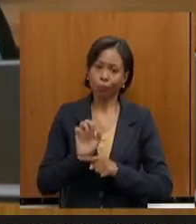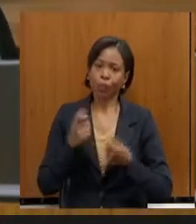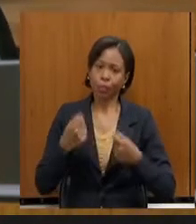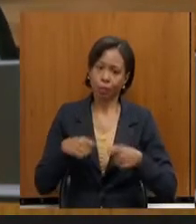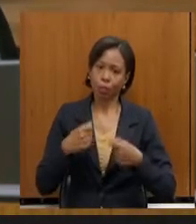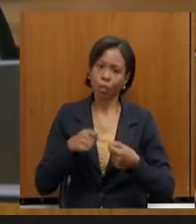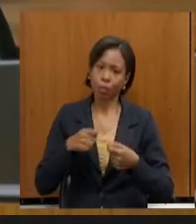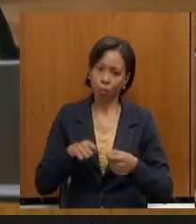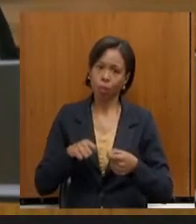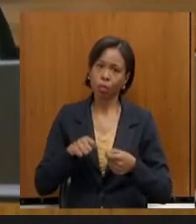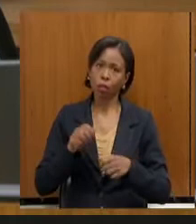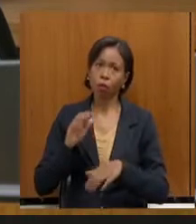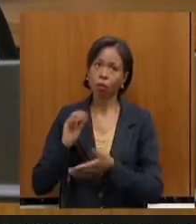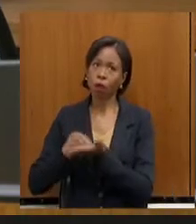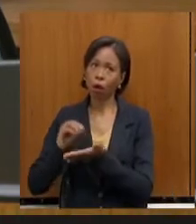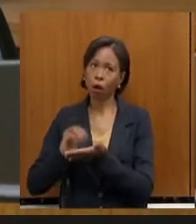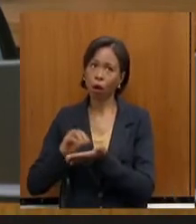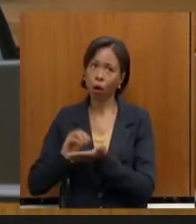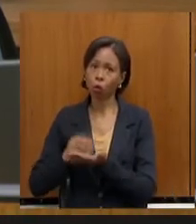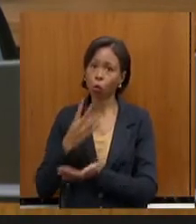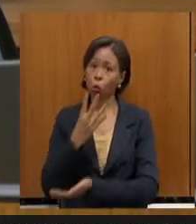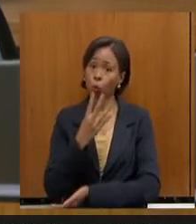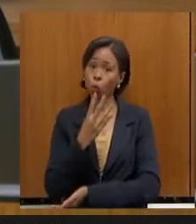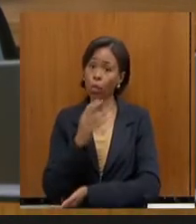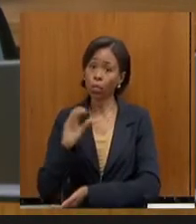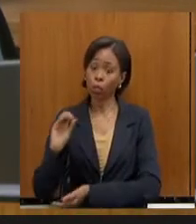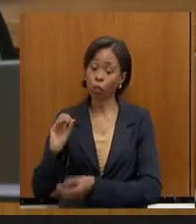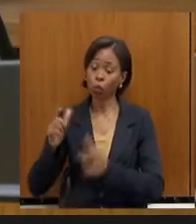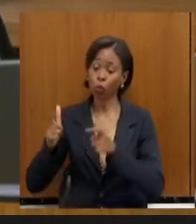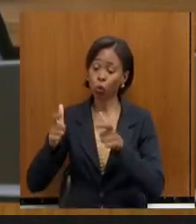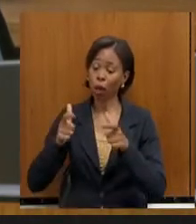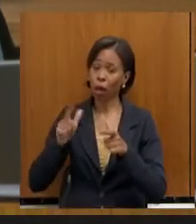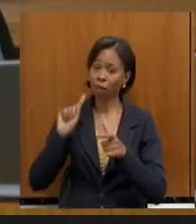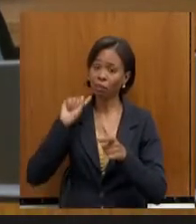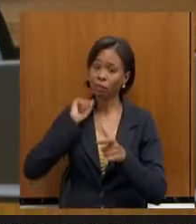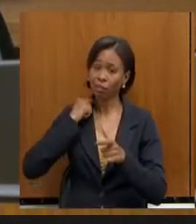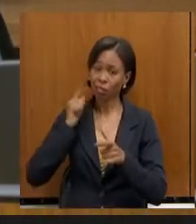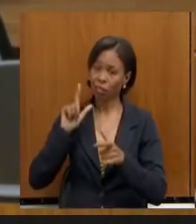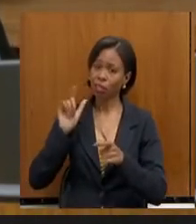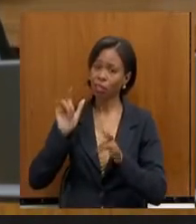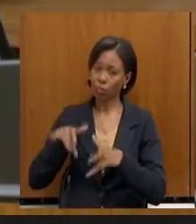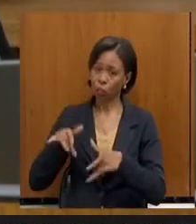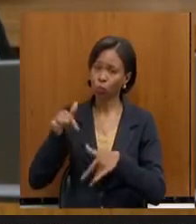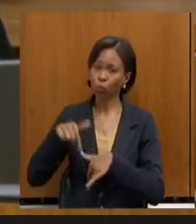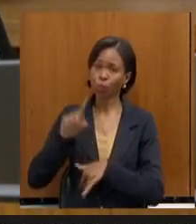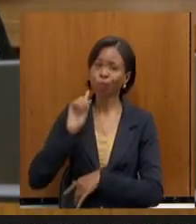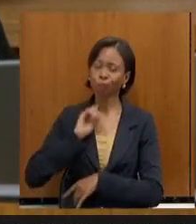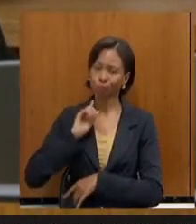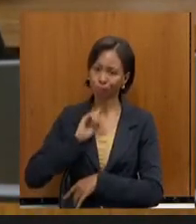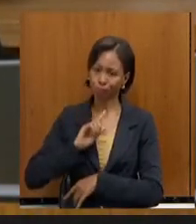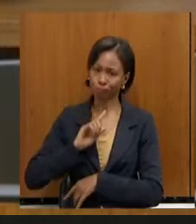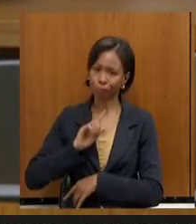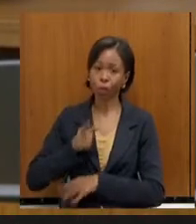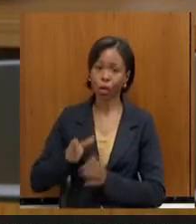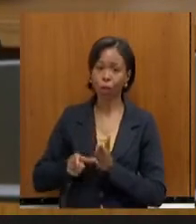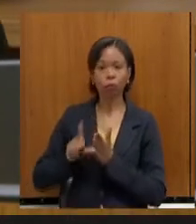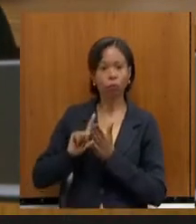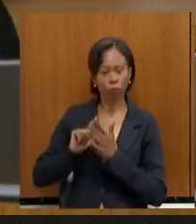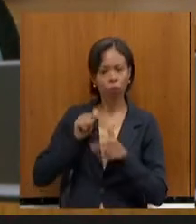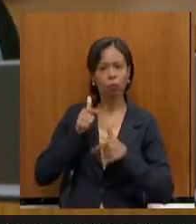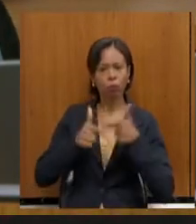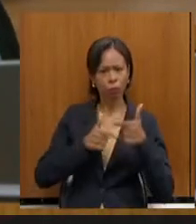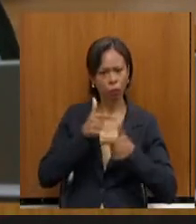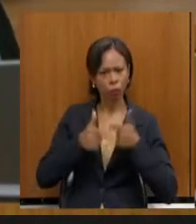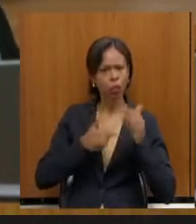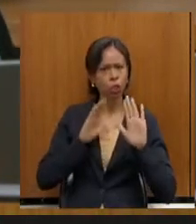concluir ainda 400 edições que nós temos no estado de Minas Gerais Esse é um trabalho que foi feito como muito bem